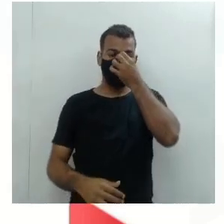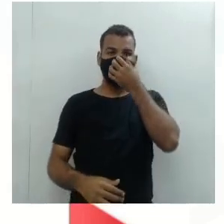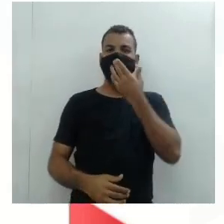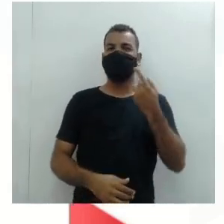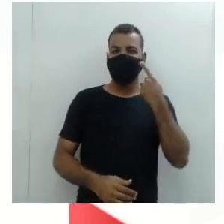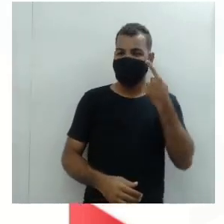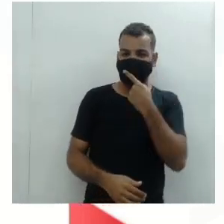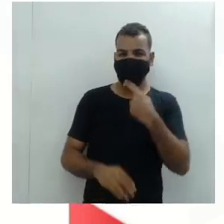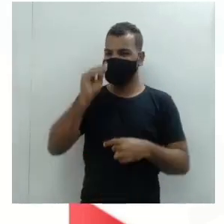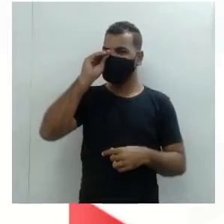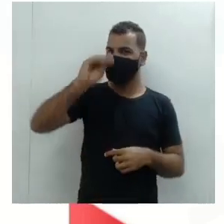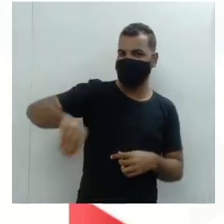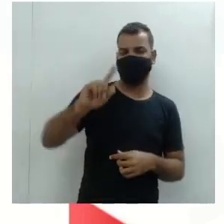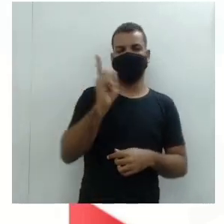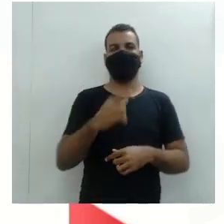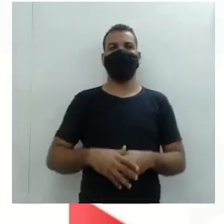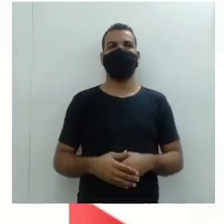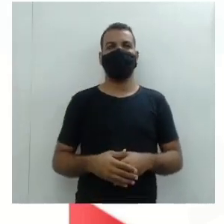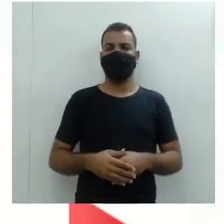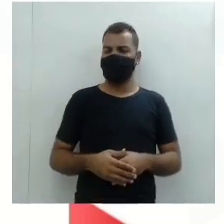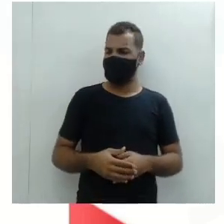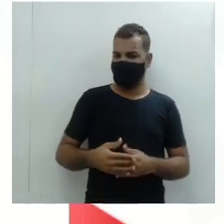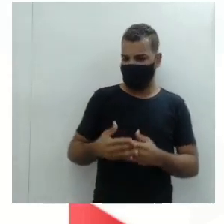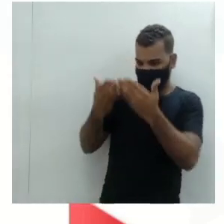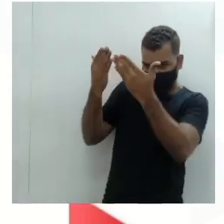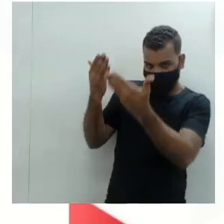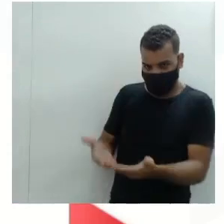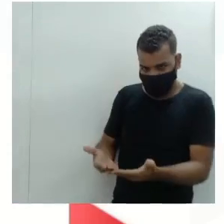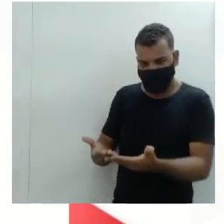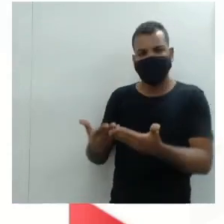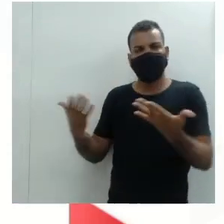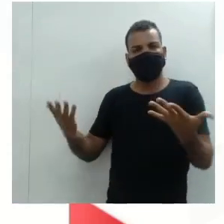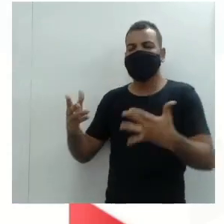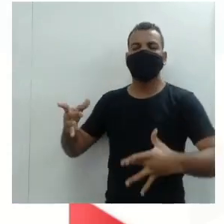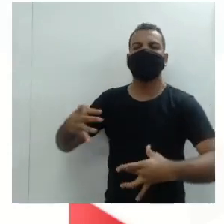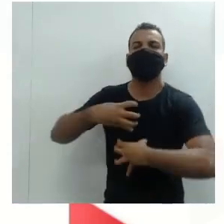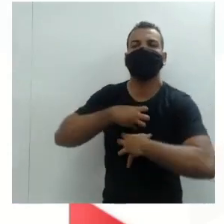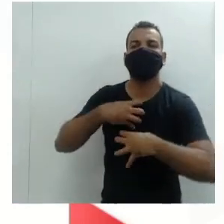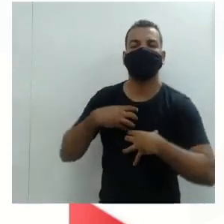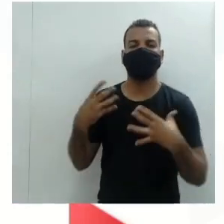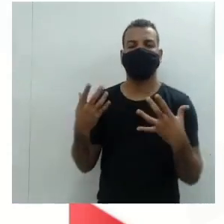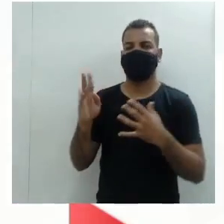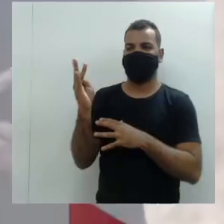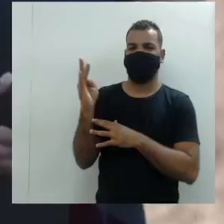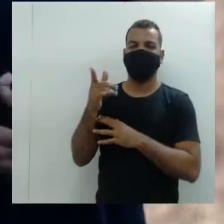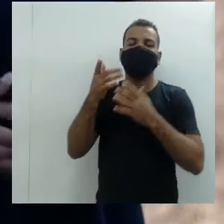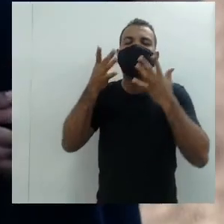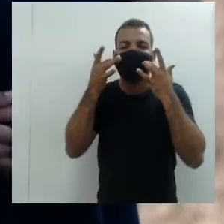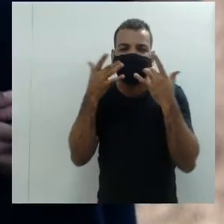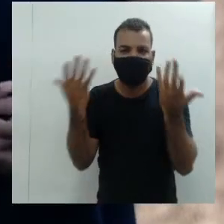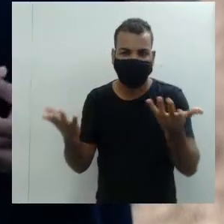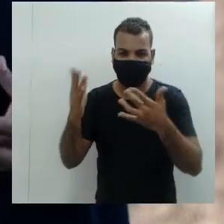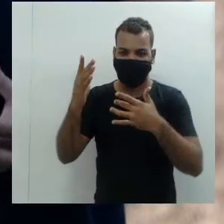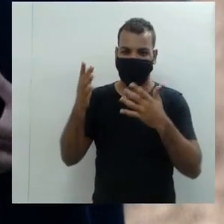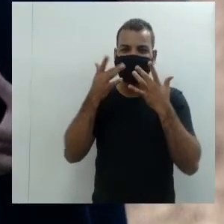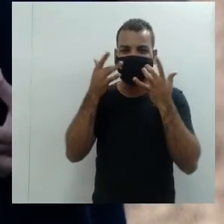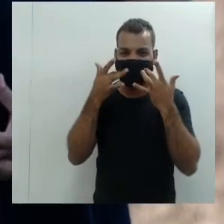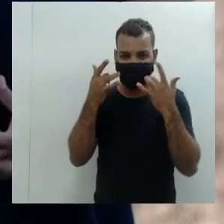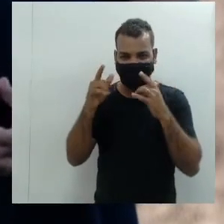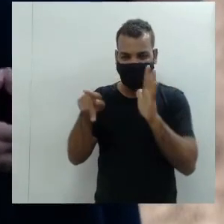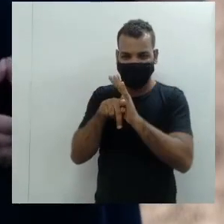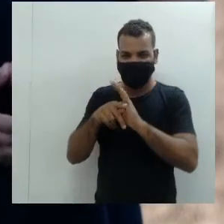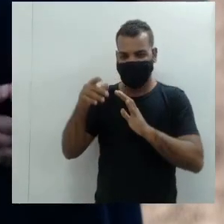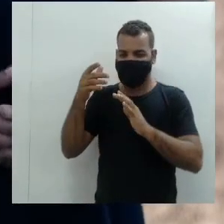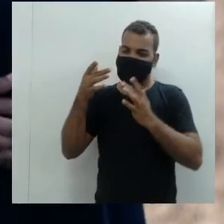não. Olha o que ele diz, Nelson Rodrigues, em Vestido de Noiva, que é uma obra, é uma peça teatral, fez o que